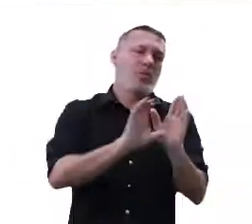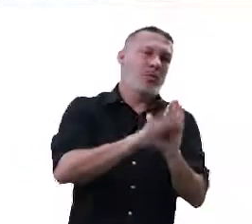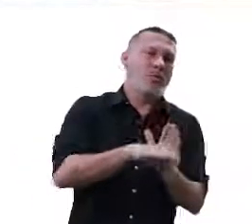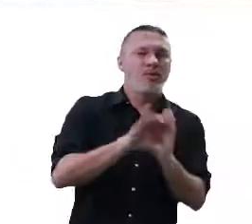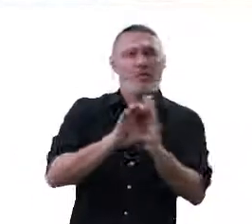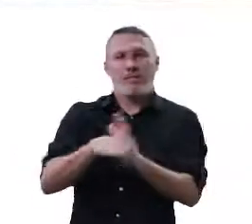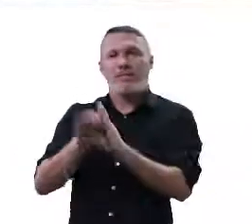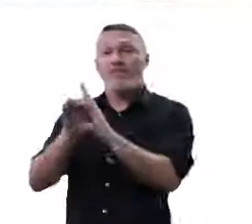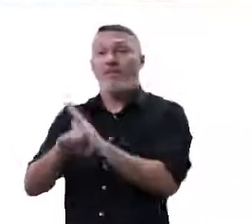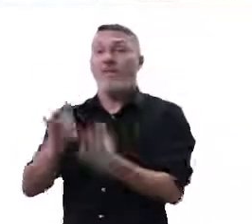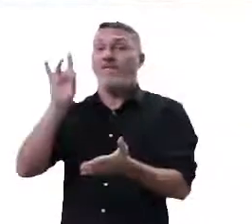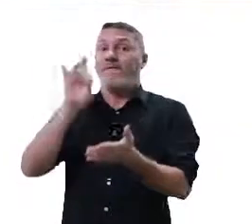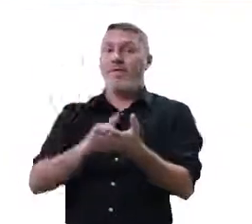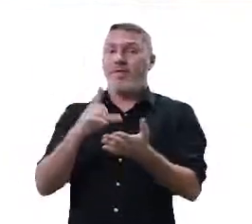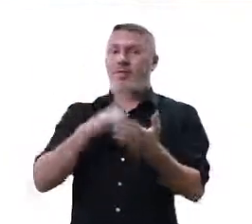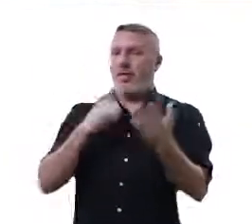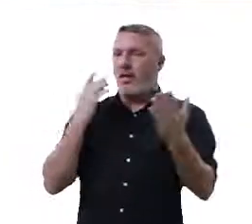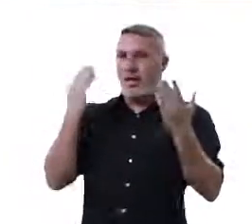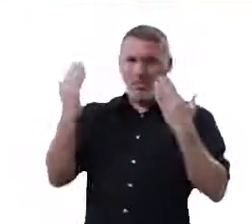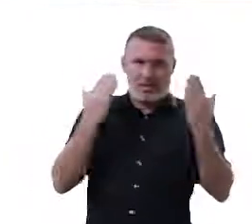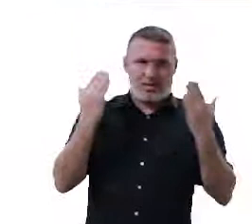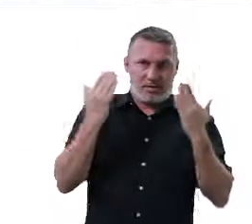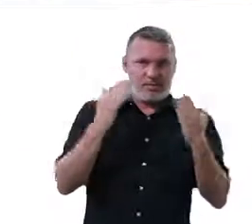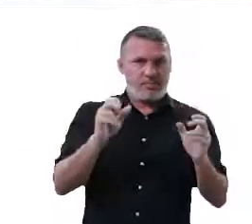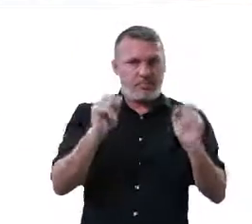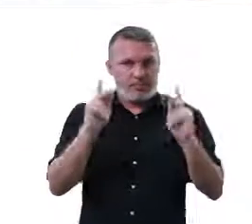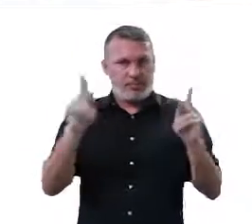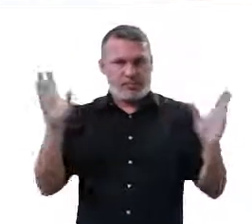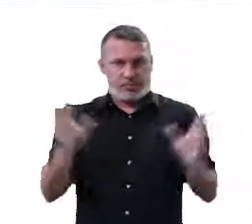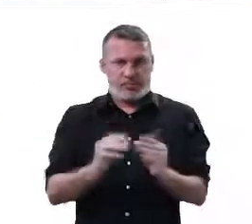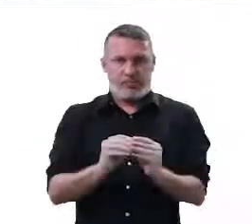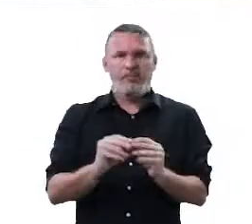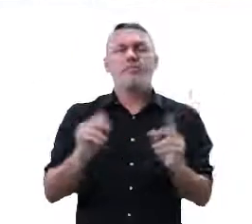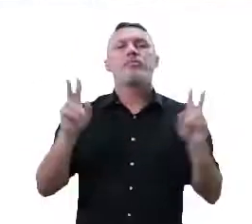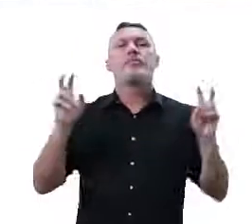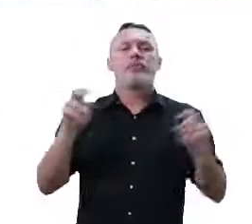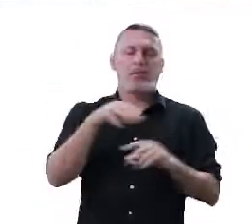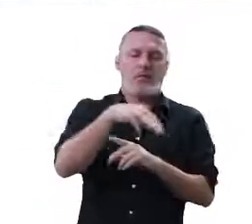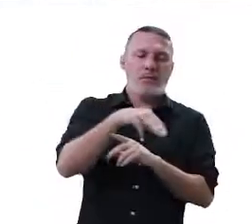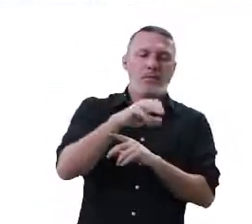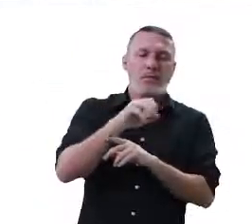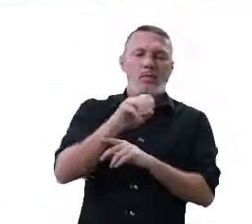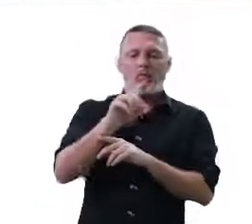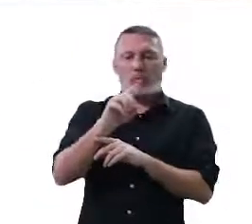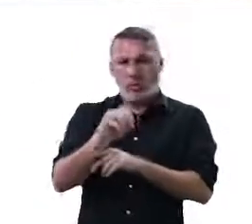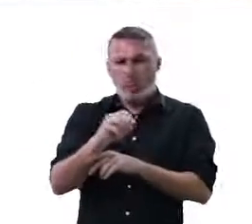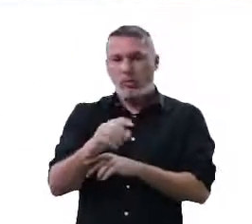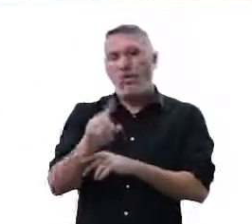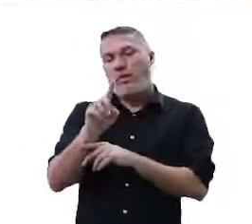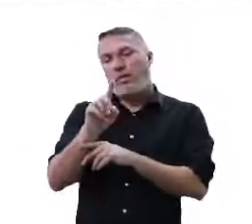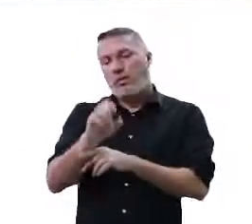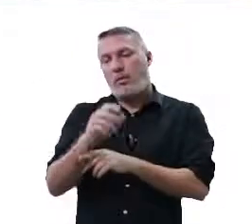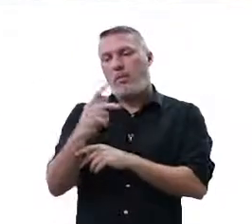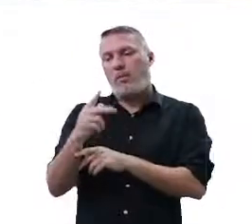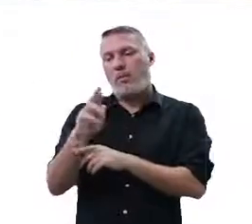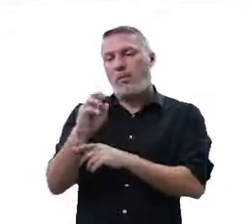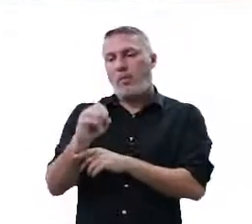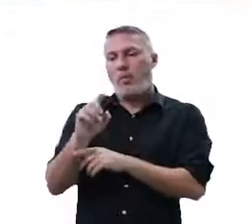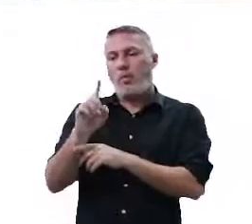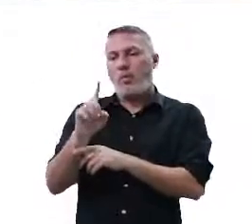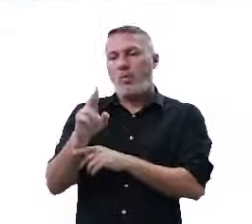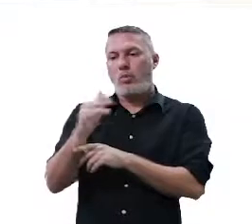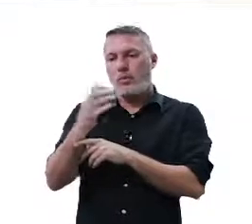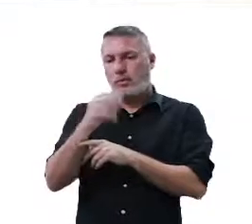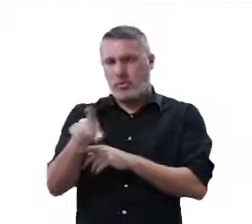esses conceitos e a realidade analisada, certo? Então, vamos lá. Modo de produção. O modo de produção é